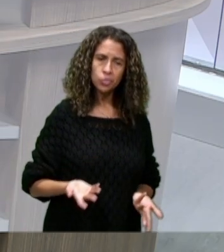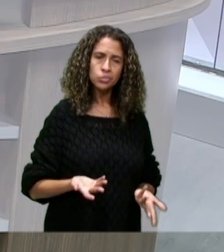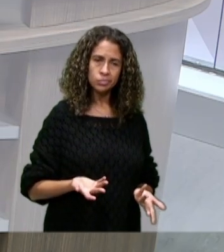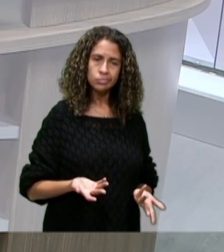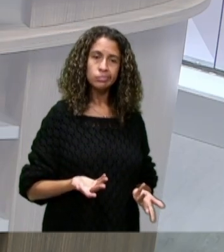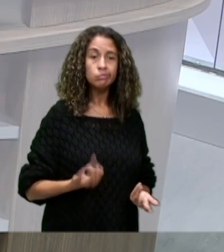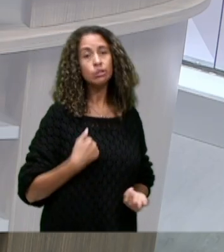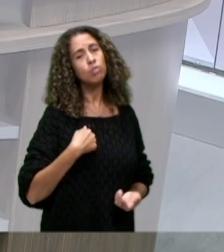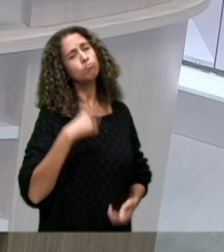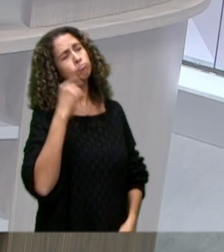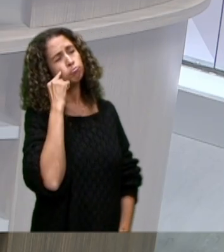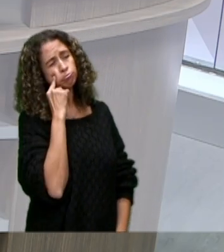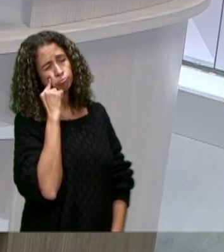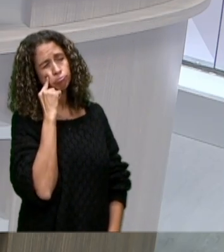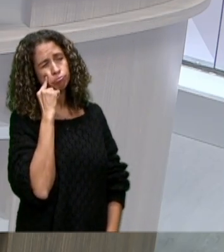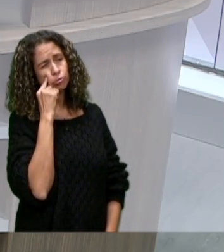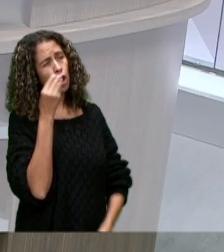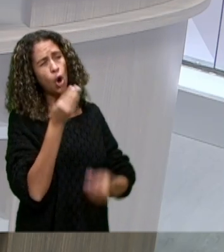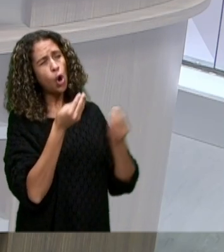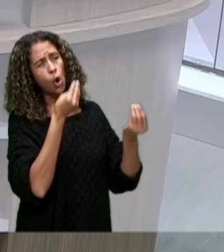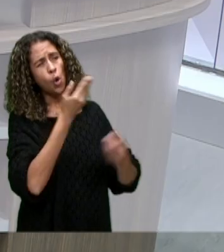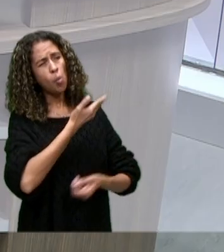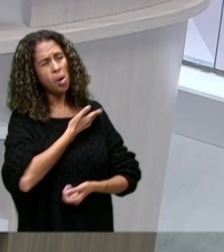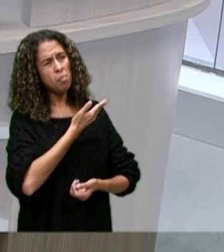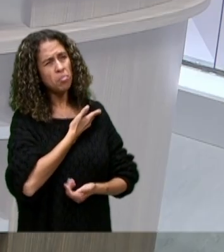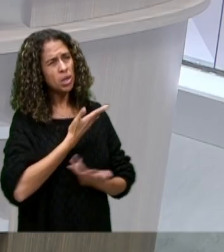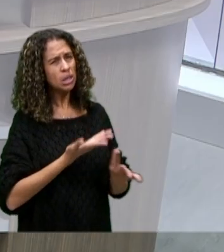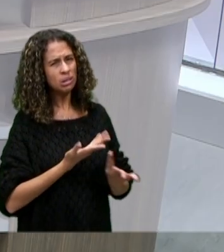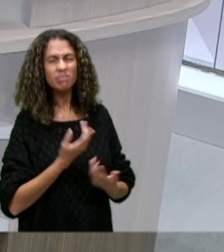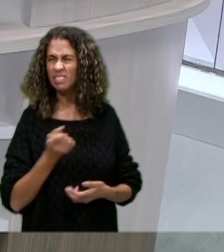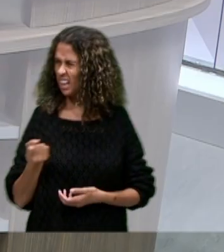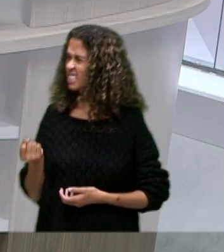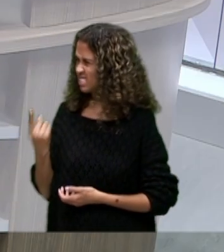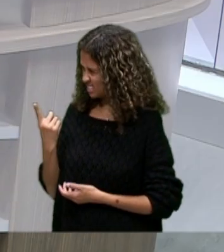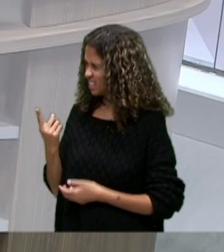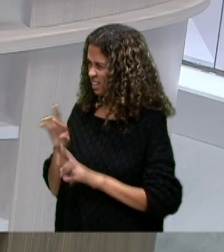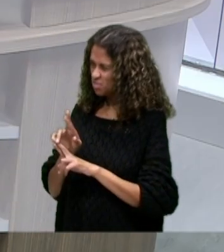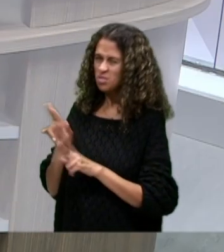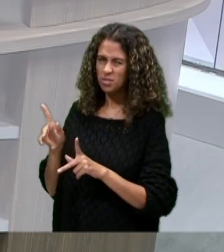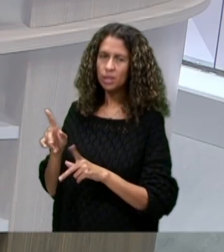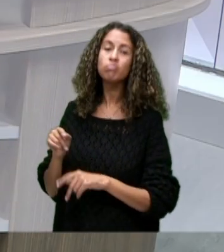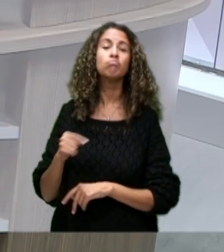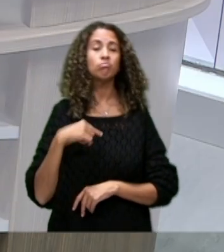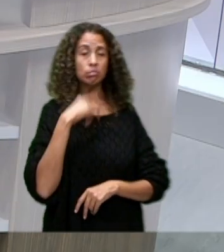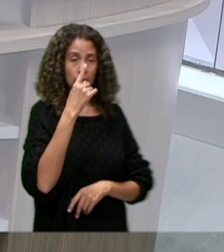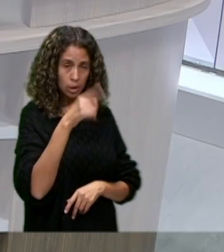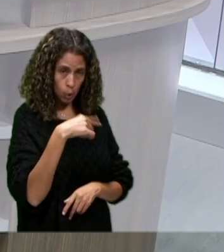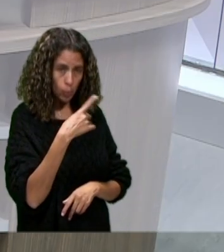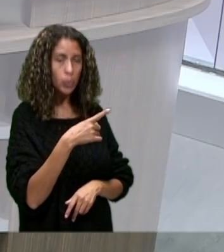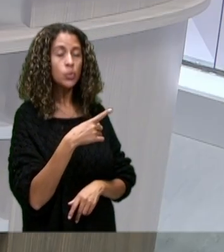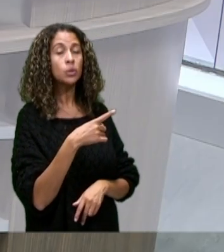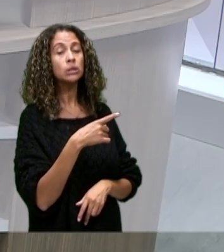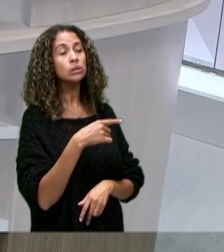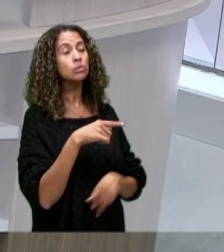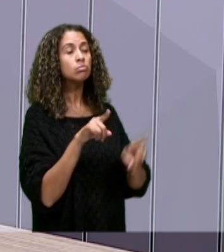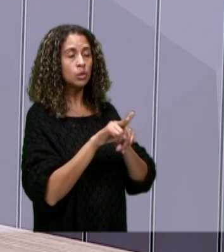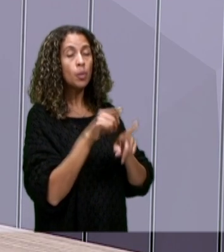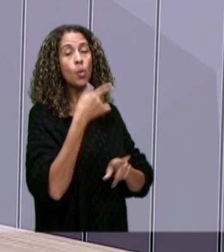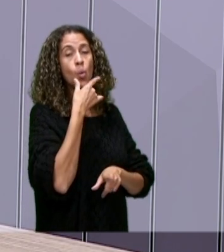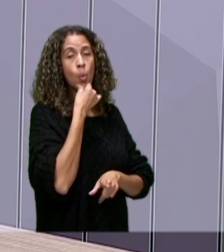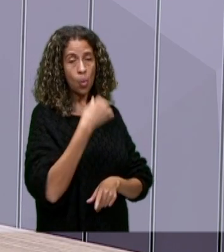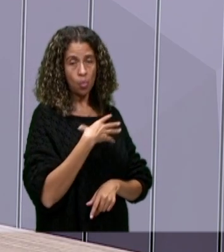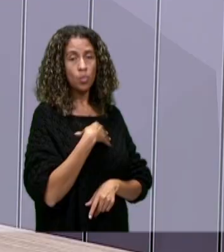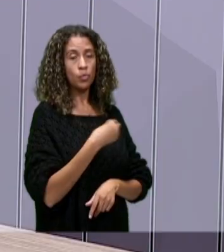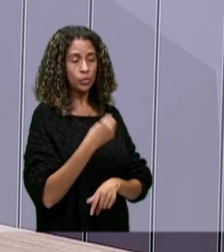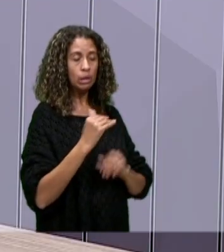né? Aí eu ficava assim, como assim são meus amigos? Estranho, né? Diferente. Né? Aí depois, quando o Murilo também já estava mais ou